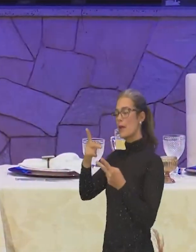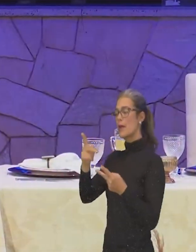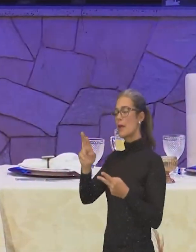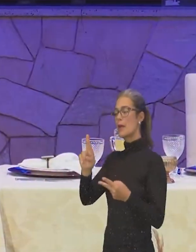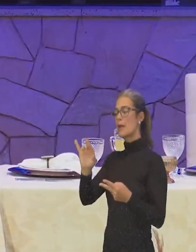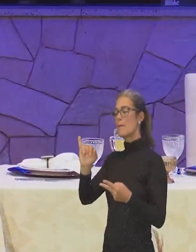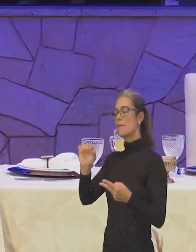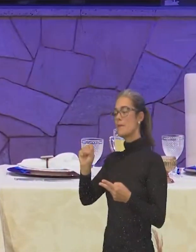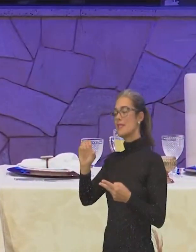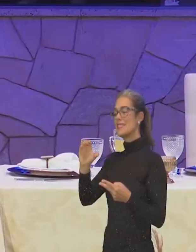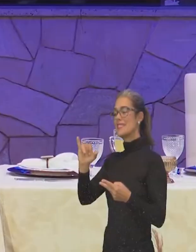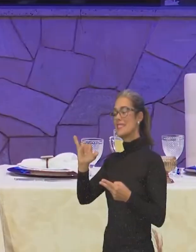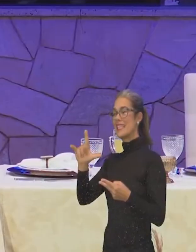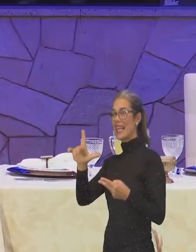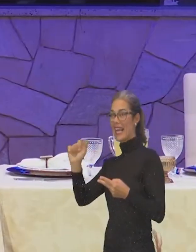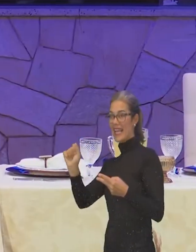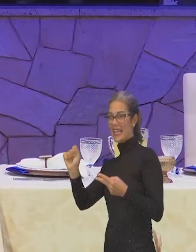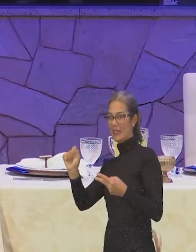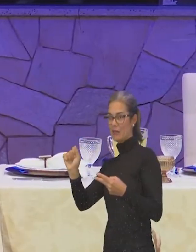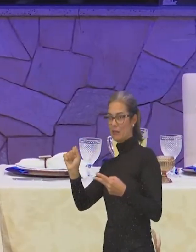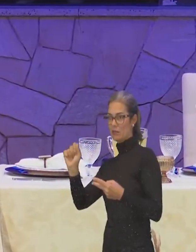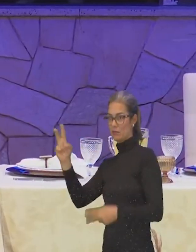estava vivendo numa terra muito ruim.